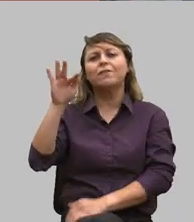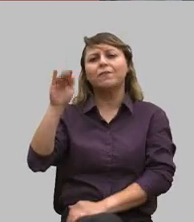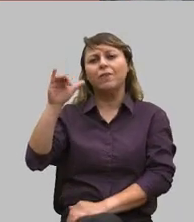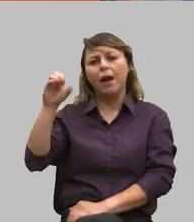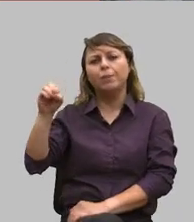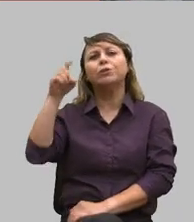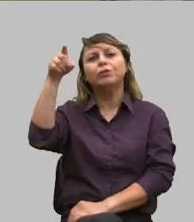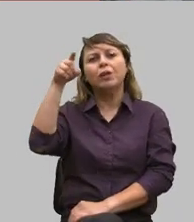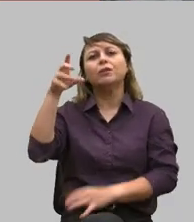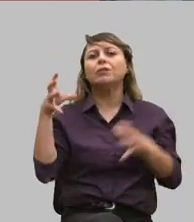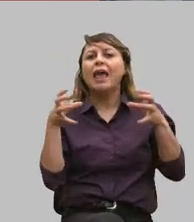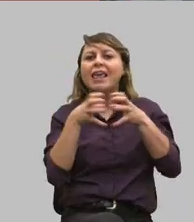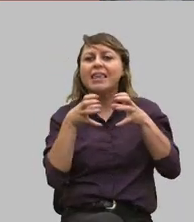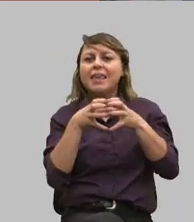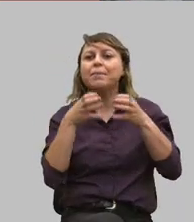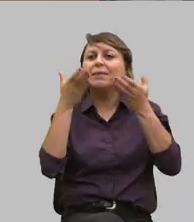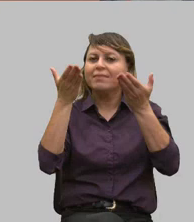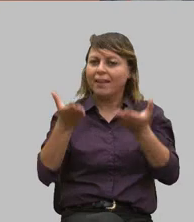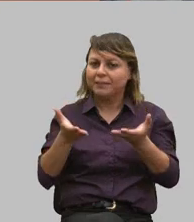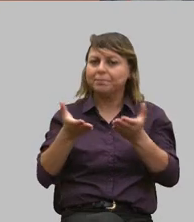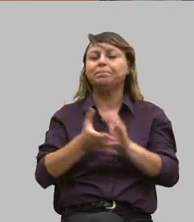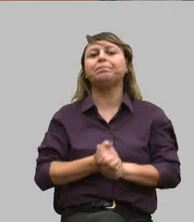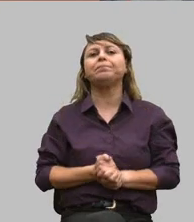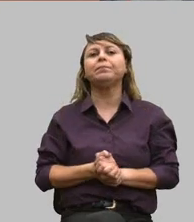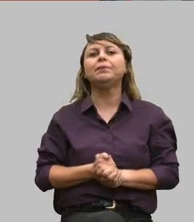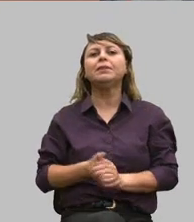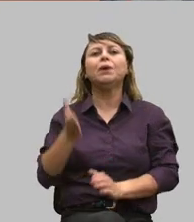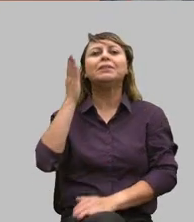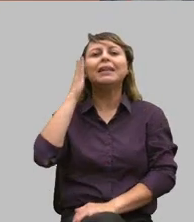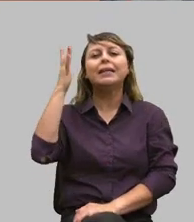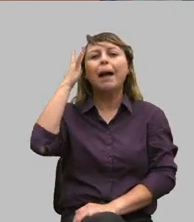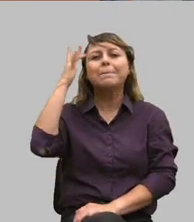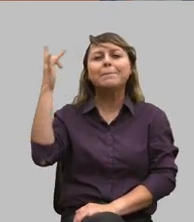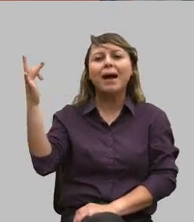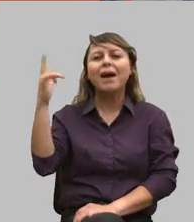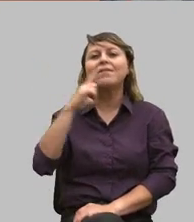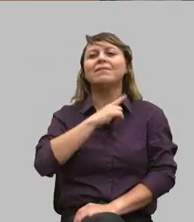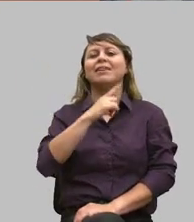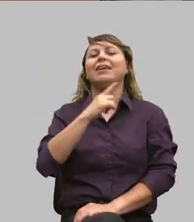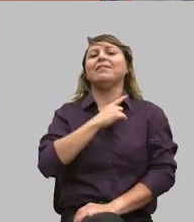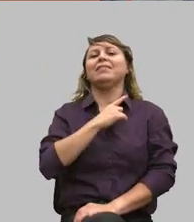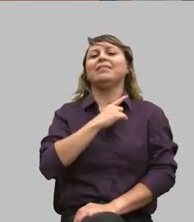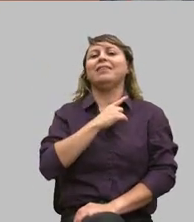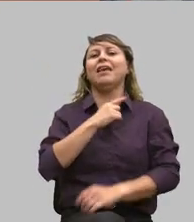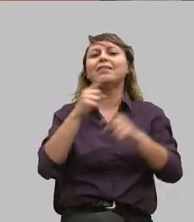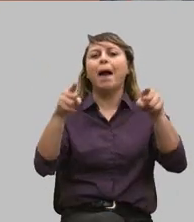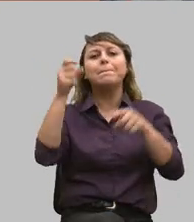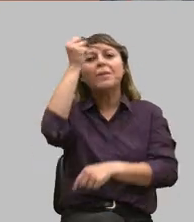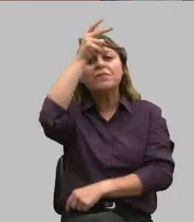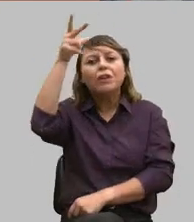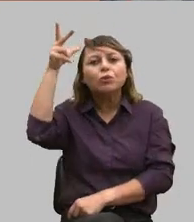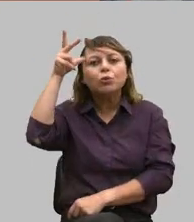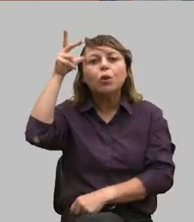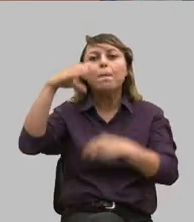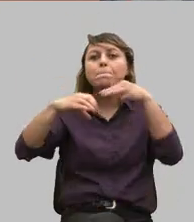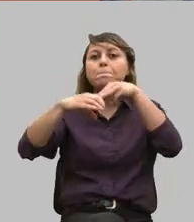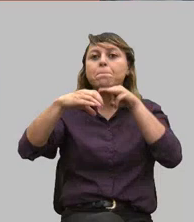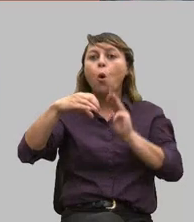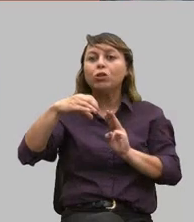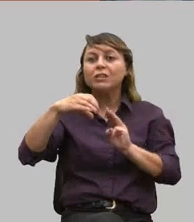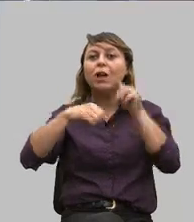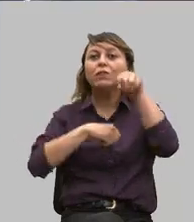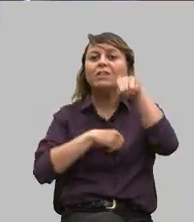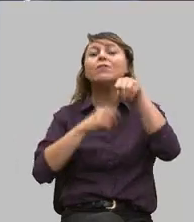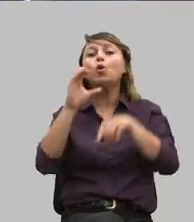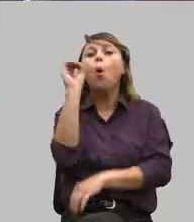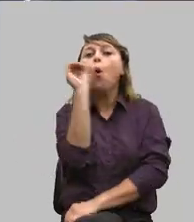tá aqui também eh eu sei que amanhã vai ter uma grande caminhada que a Prefeitura de Montes Claros tá fazendo outubro BR